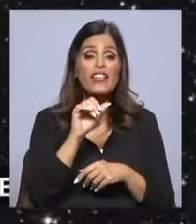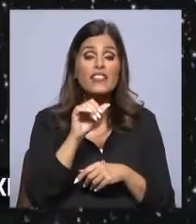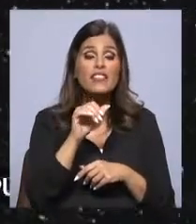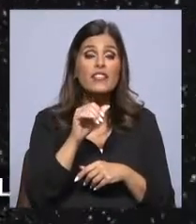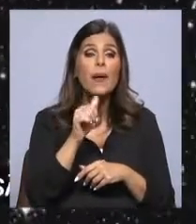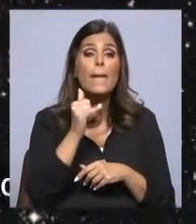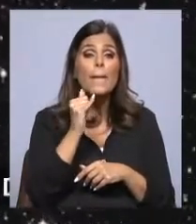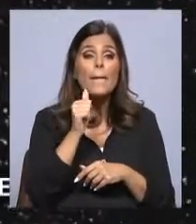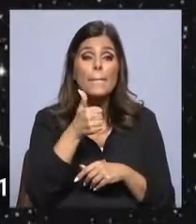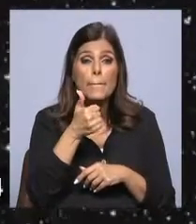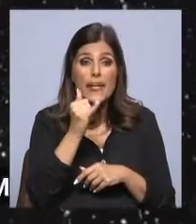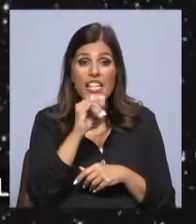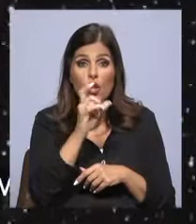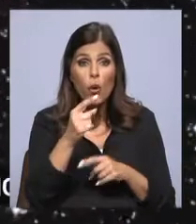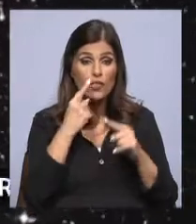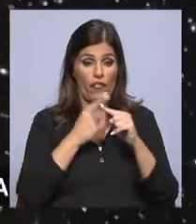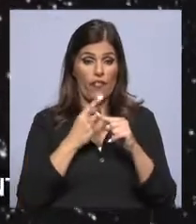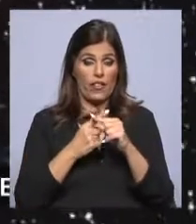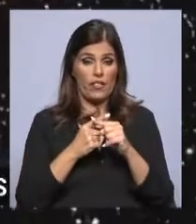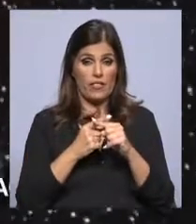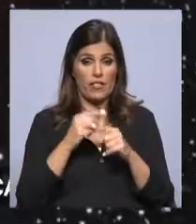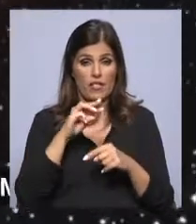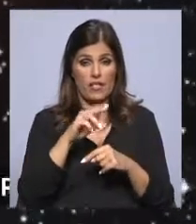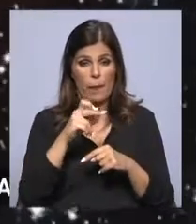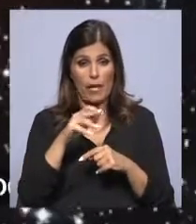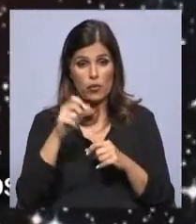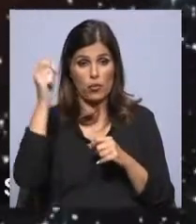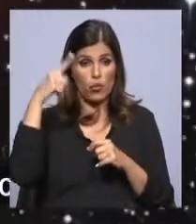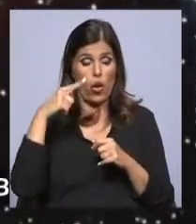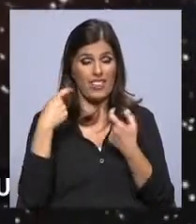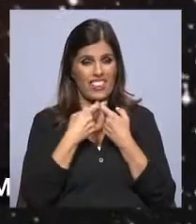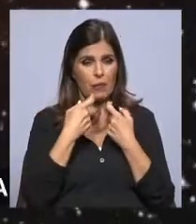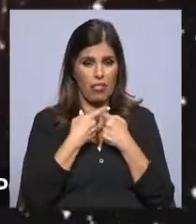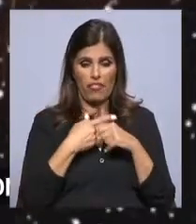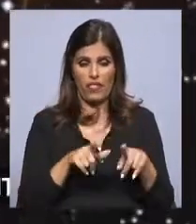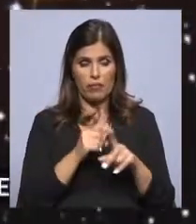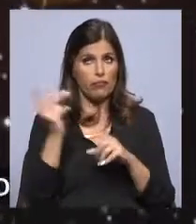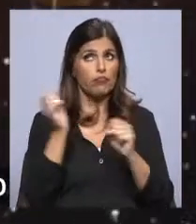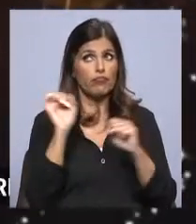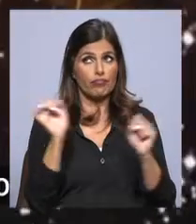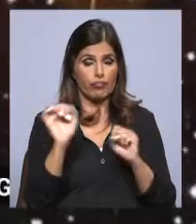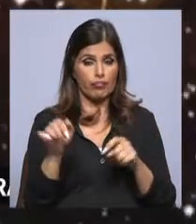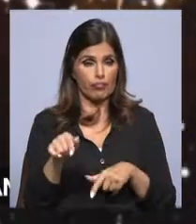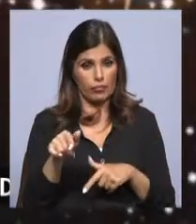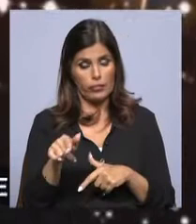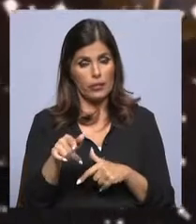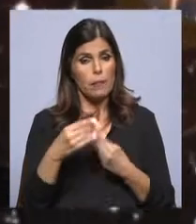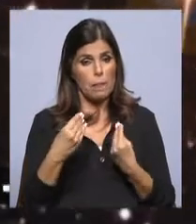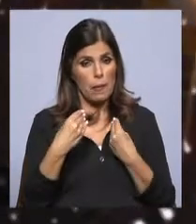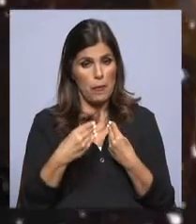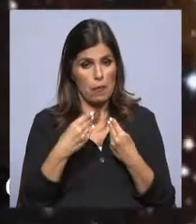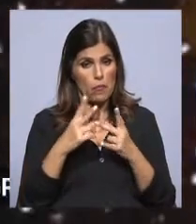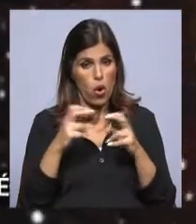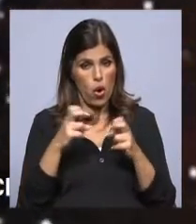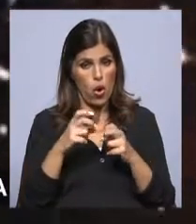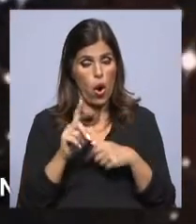milhões, 10 bilhões de vezes a massa do Sol. E, portanto, isto é um tipo diferente de explosão supernova e que ainda bem que foi descoberto. A